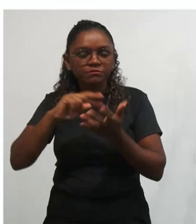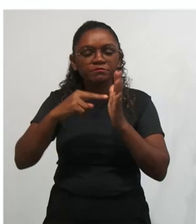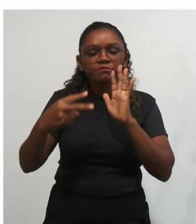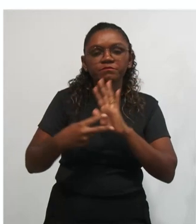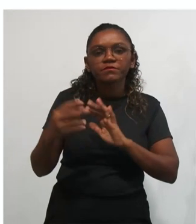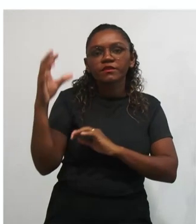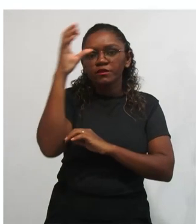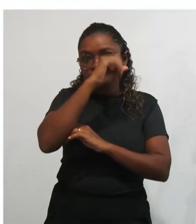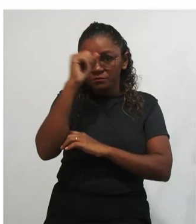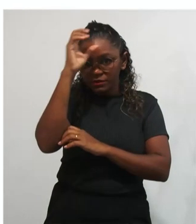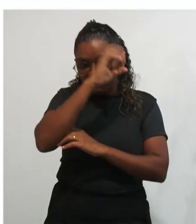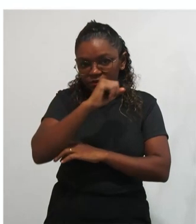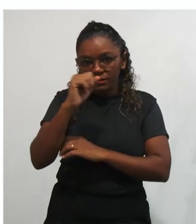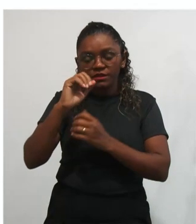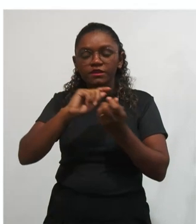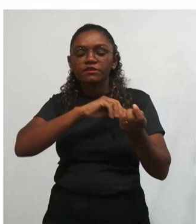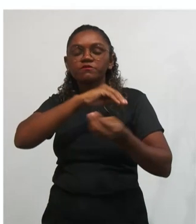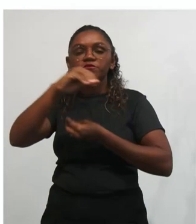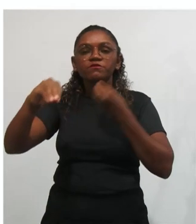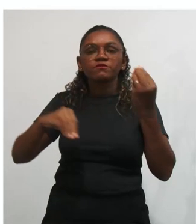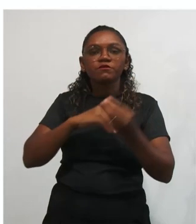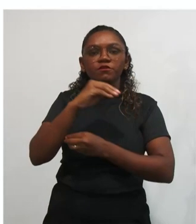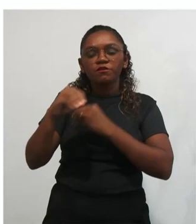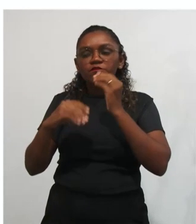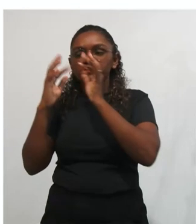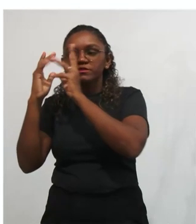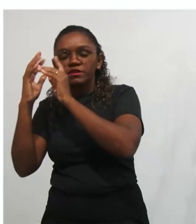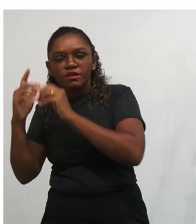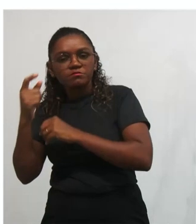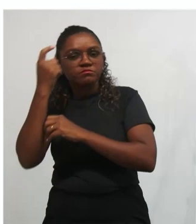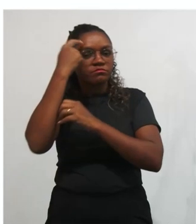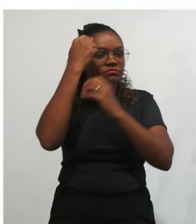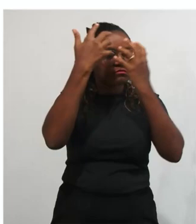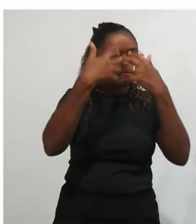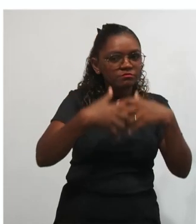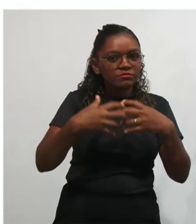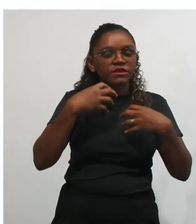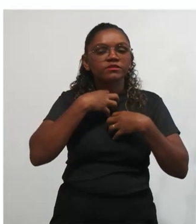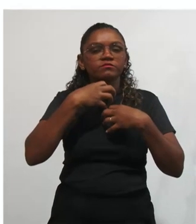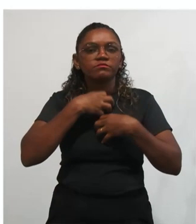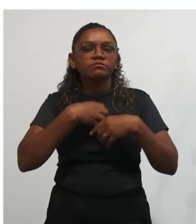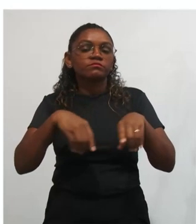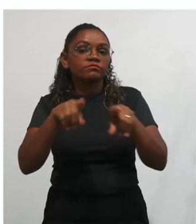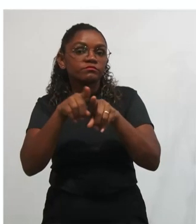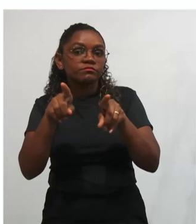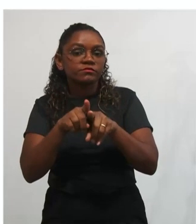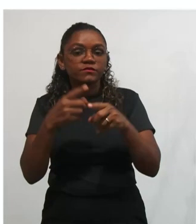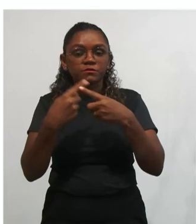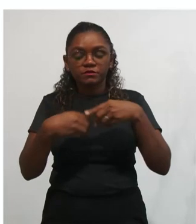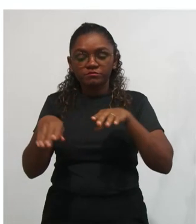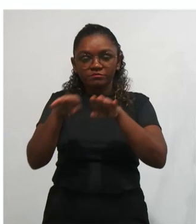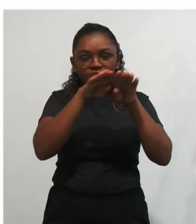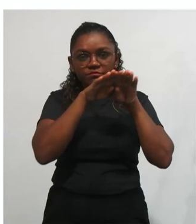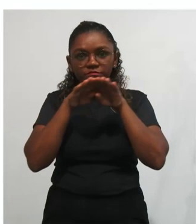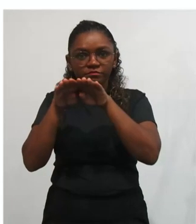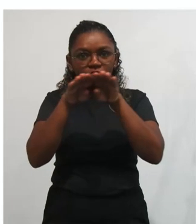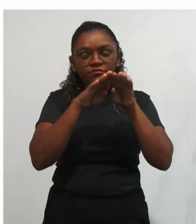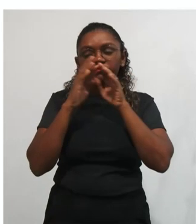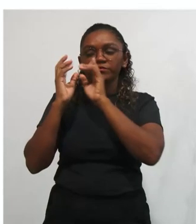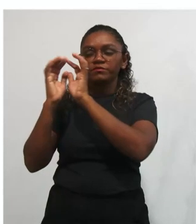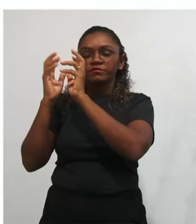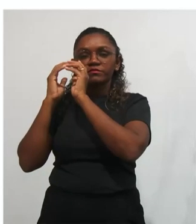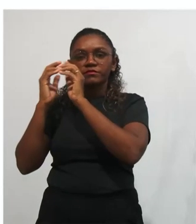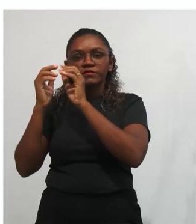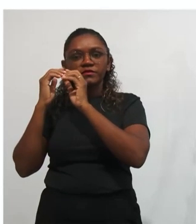Mente e Cérebro pensamento e Emoções devendo Por isso e para tal haver equilíbrio entre cérebro